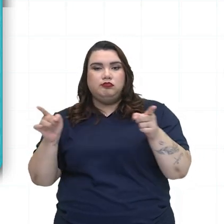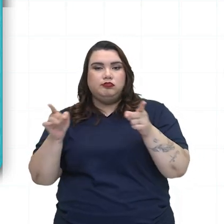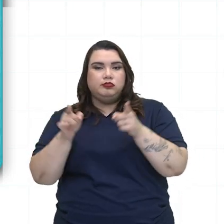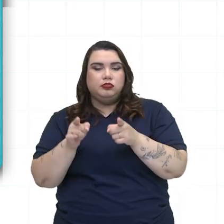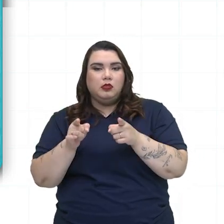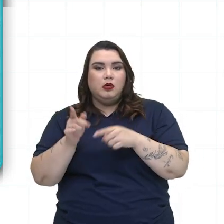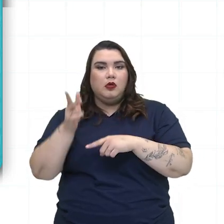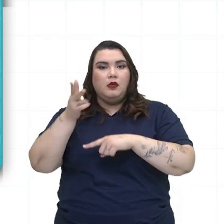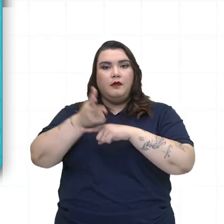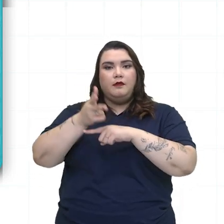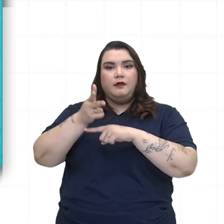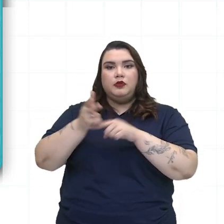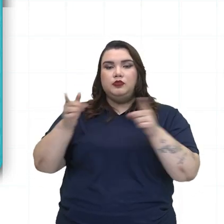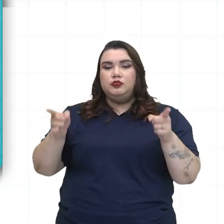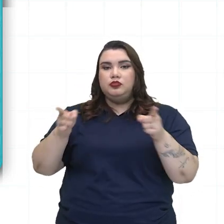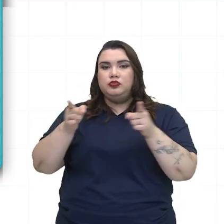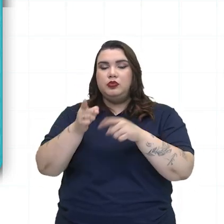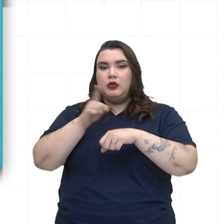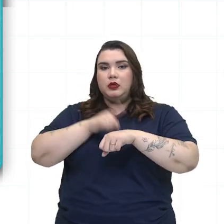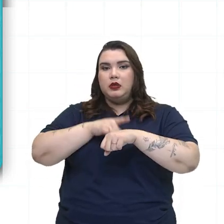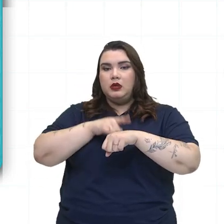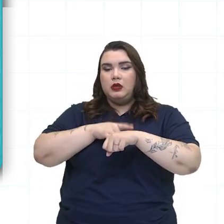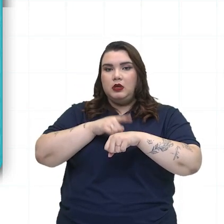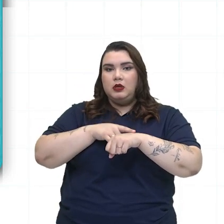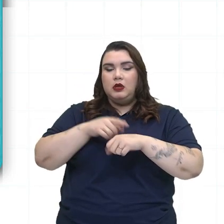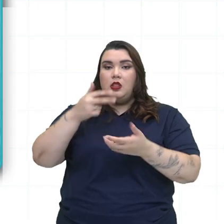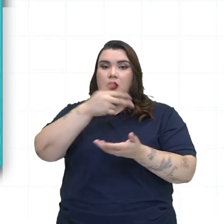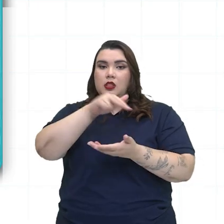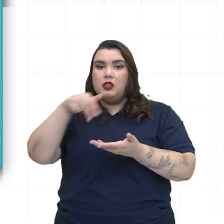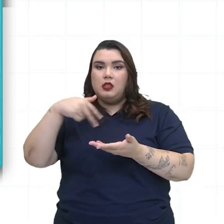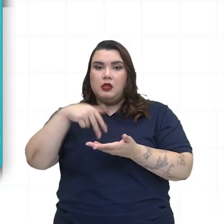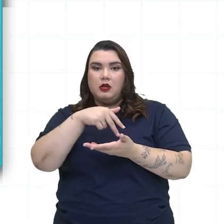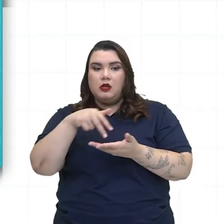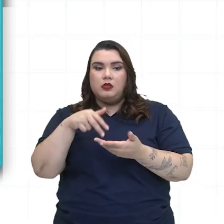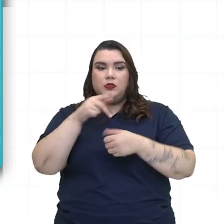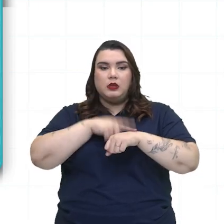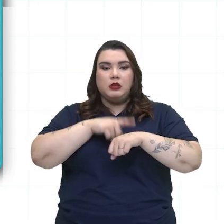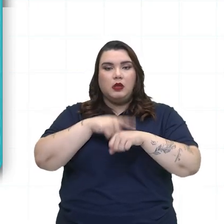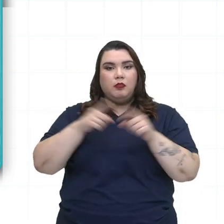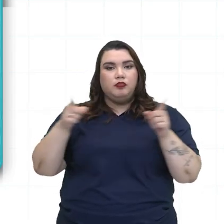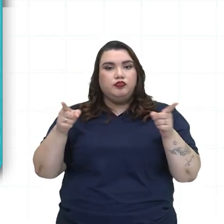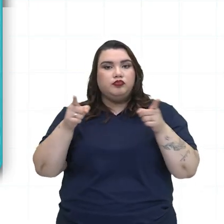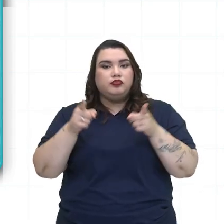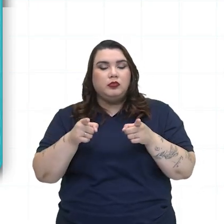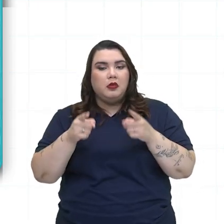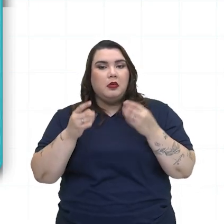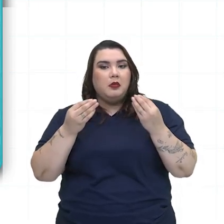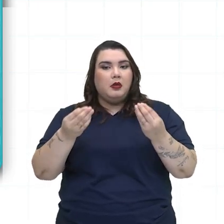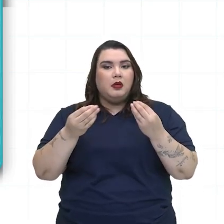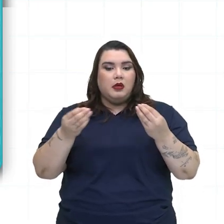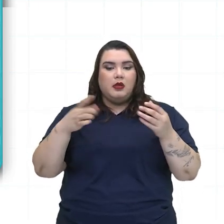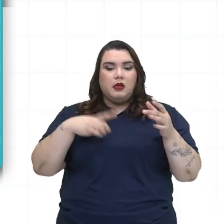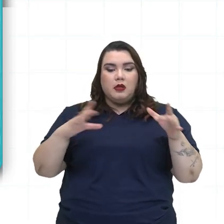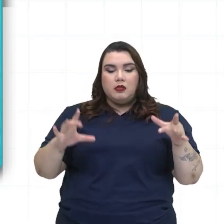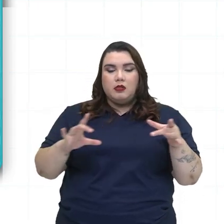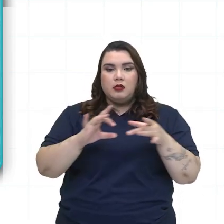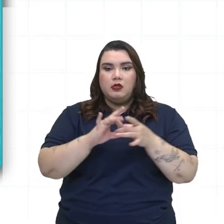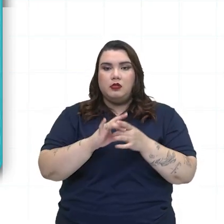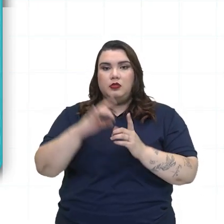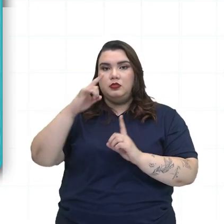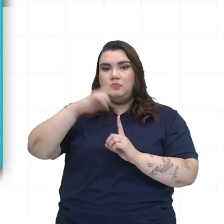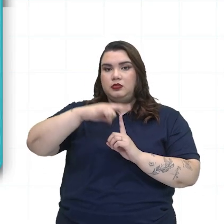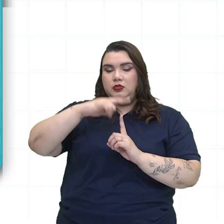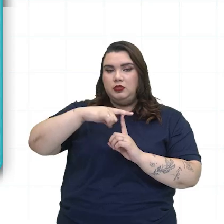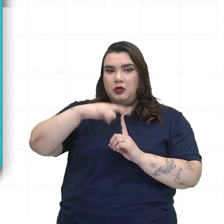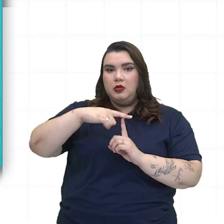duração, vídeos de curta duração, composições em dança em curta duração, justamente para entrar num formato,